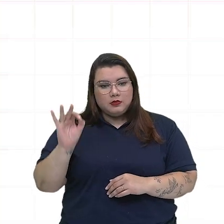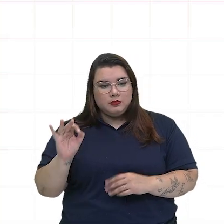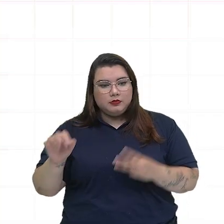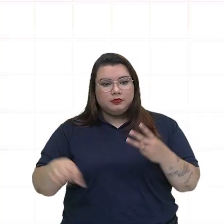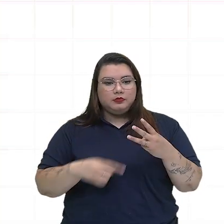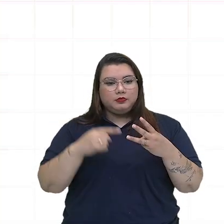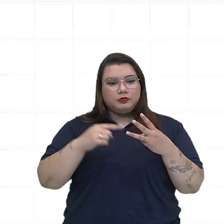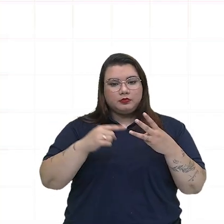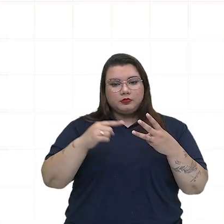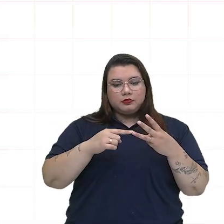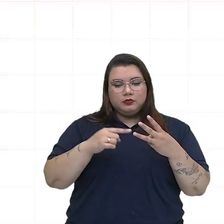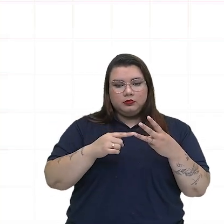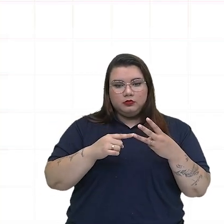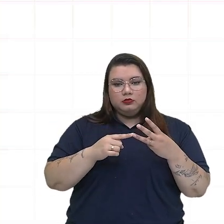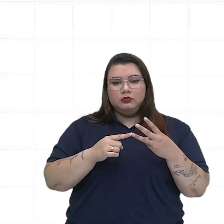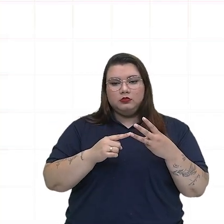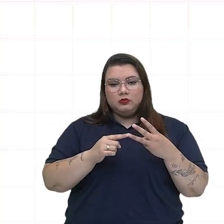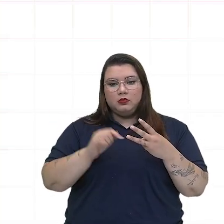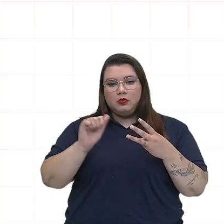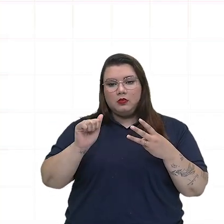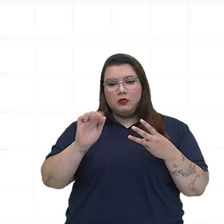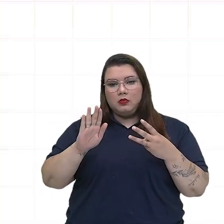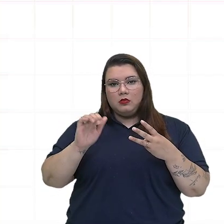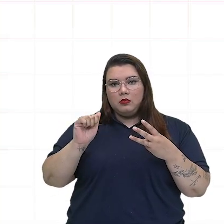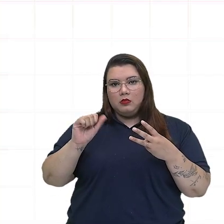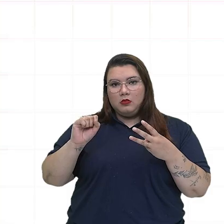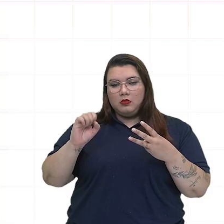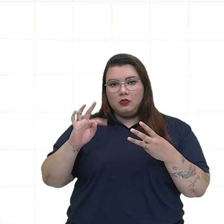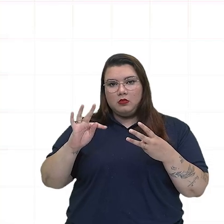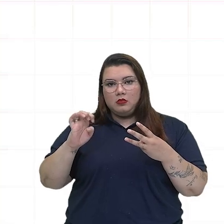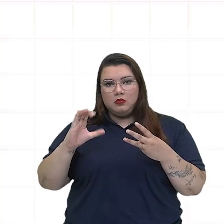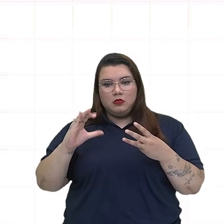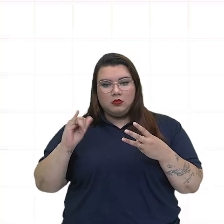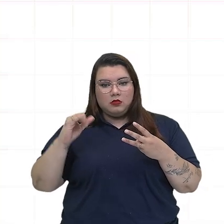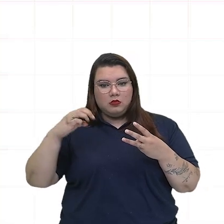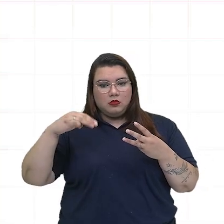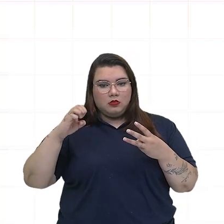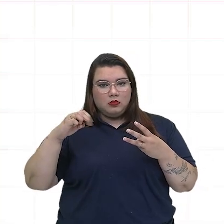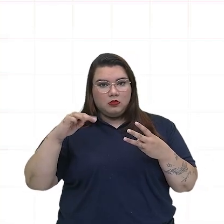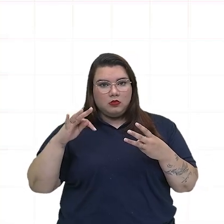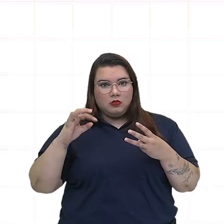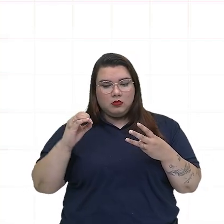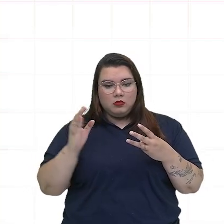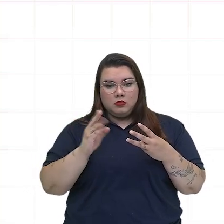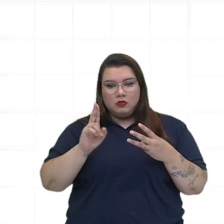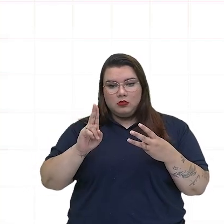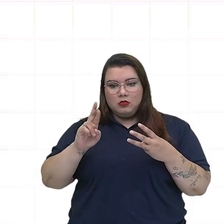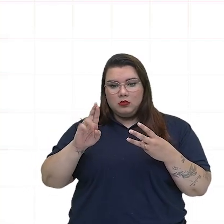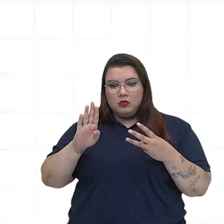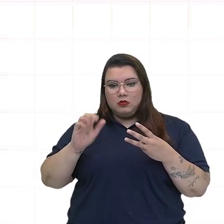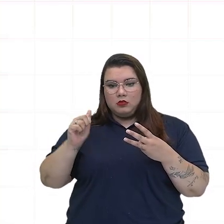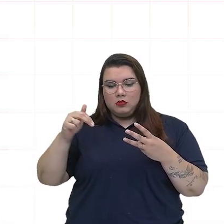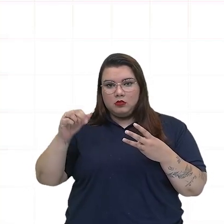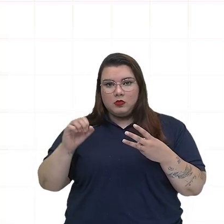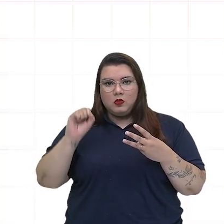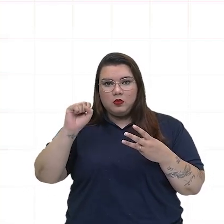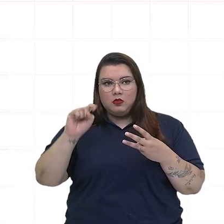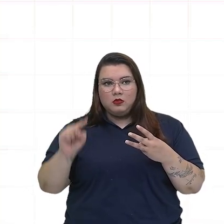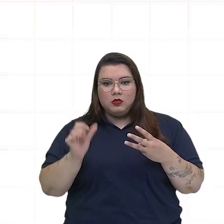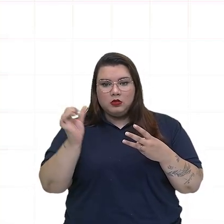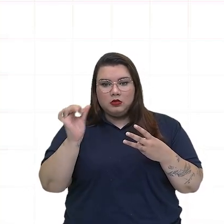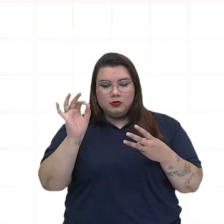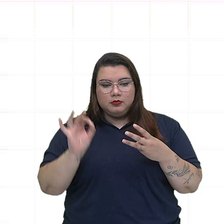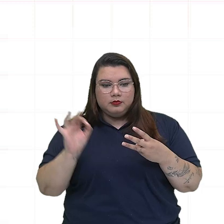68,4%. Também teremos aí esse consumo através do abastecimento urbano com 8,6%. Aí também teremos